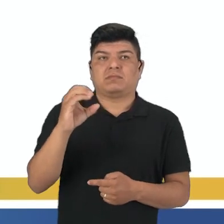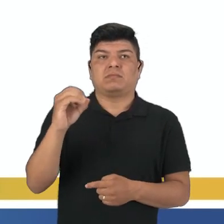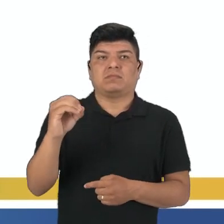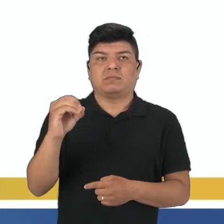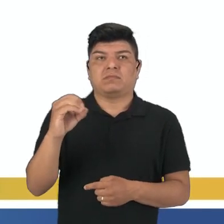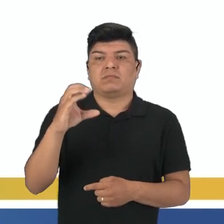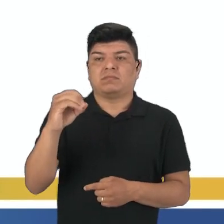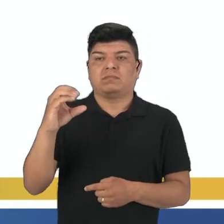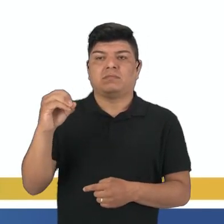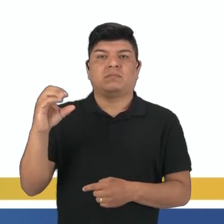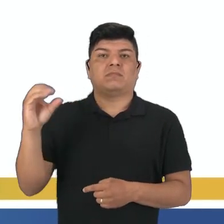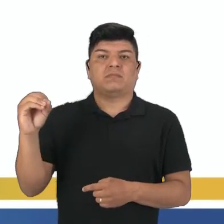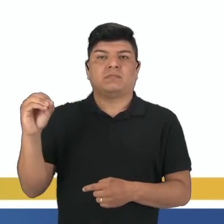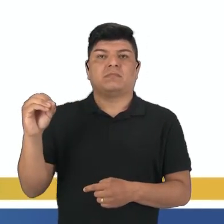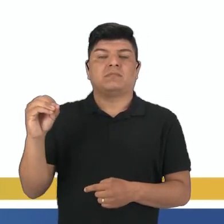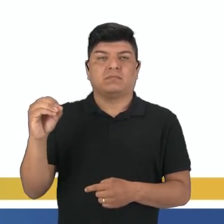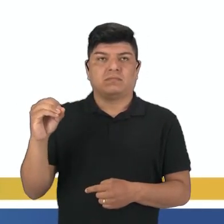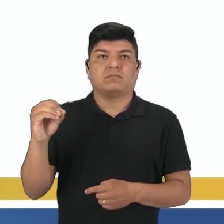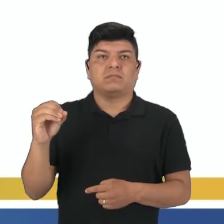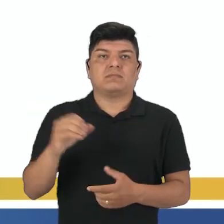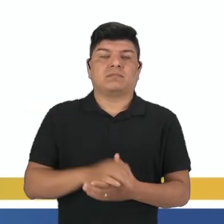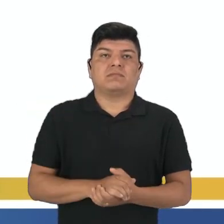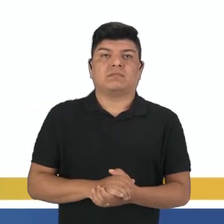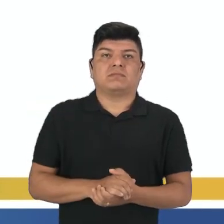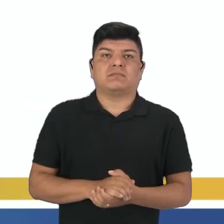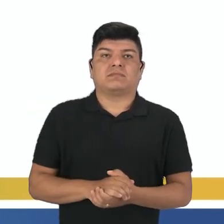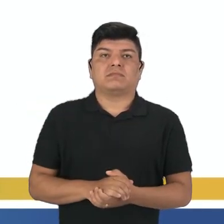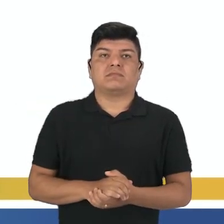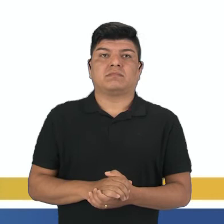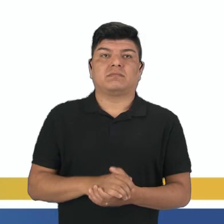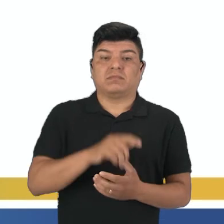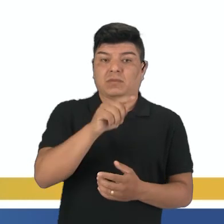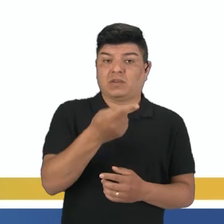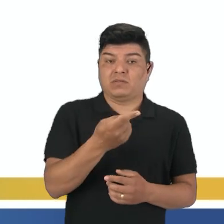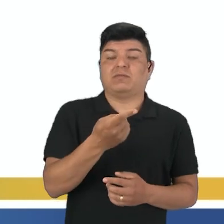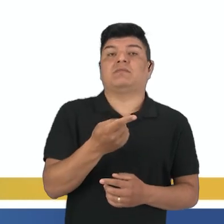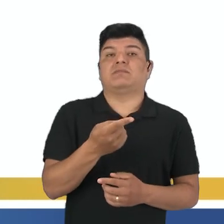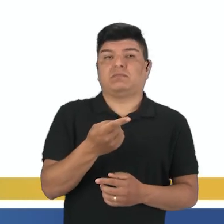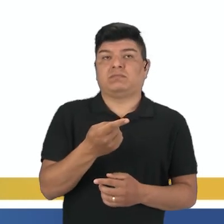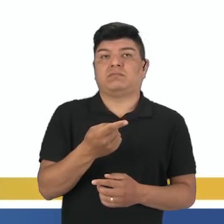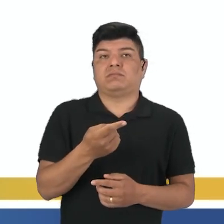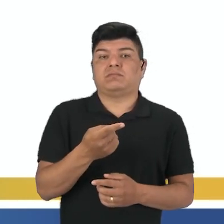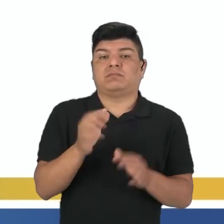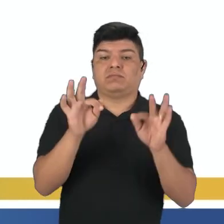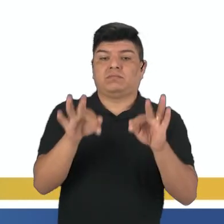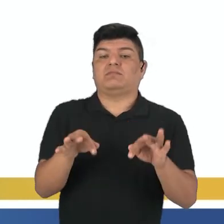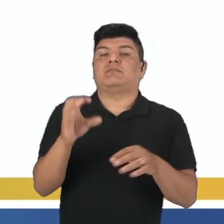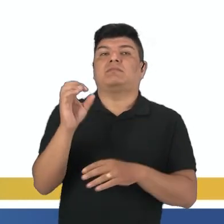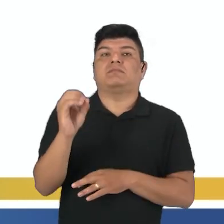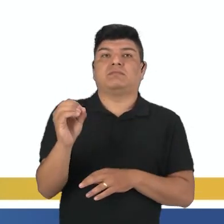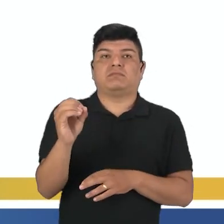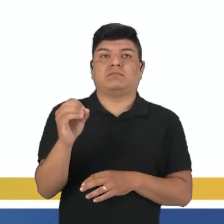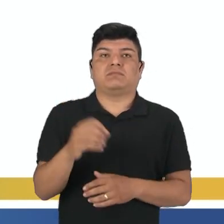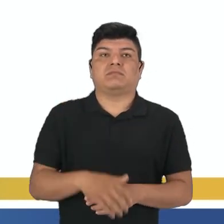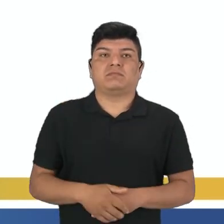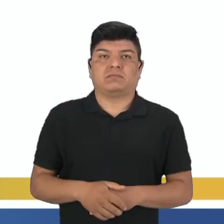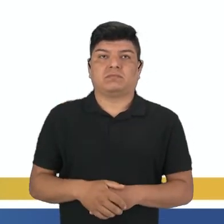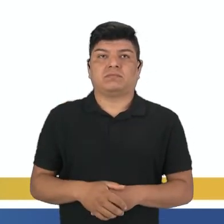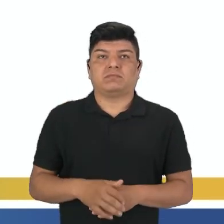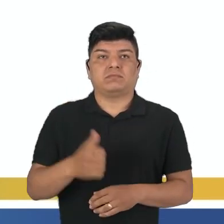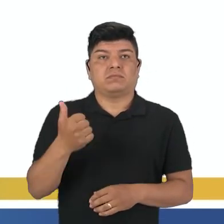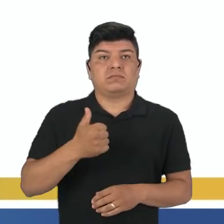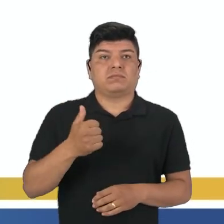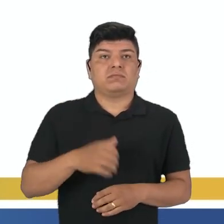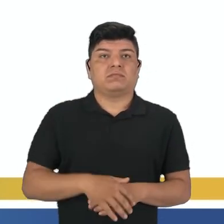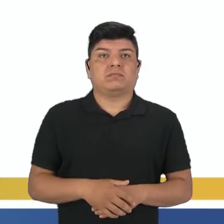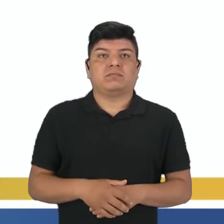150 seguido de 6 zeros, que é 150 milhões. Coloca a vírgula desse número lá no último zero. Primeira